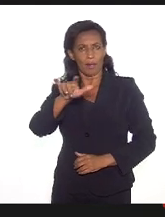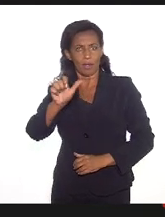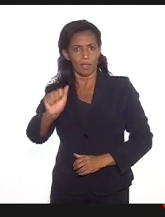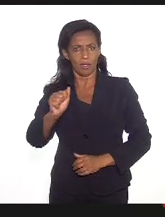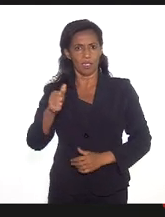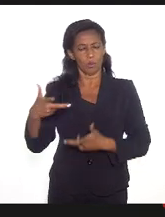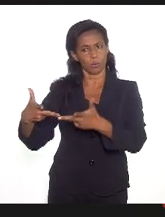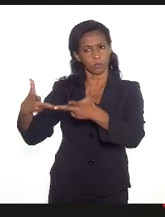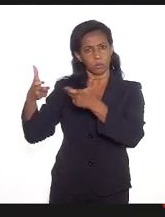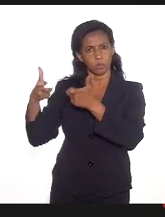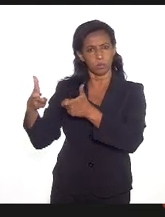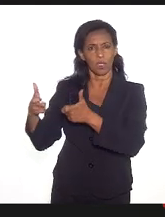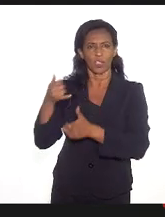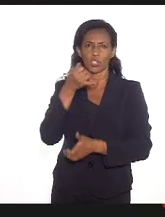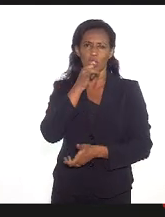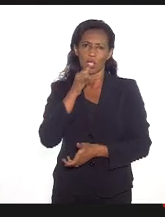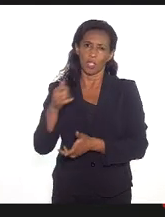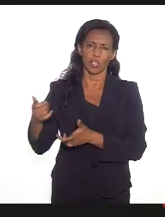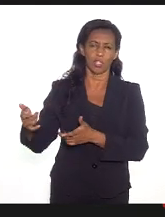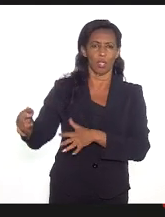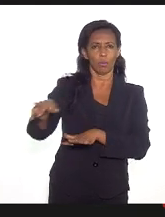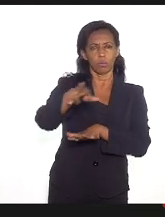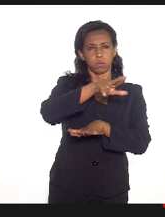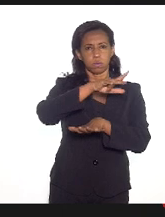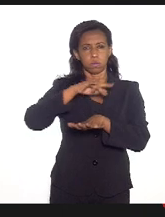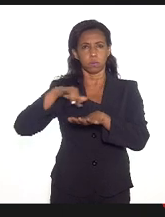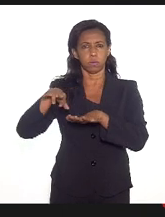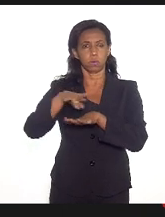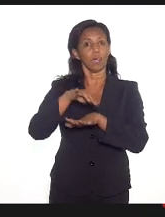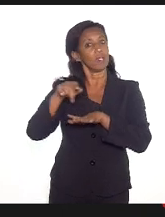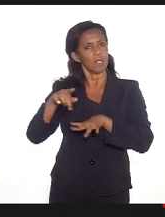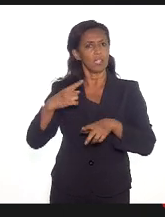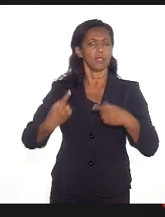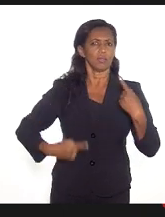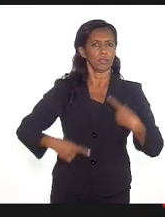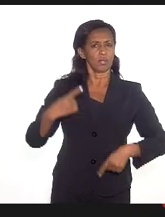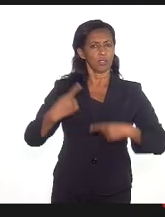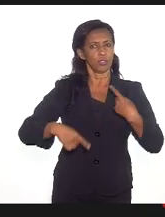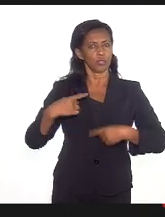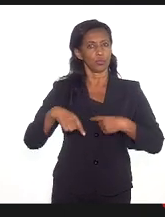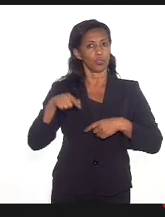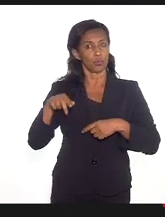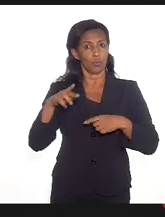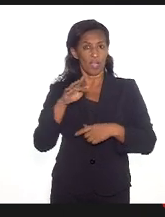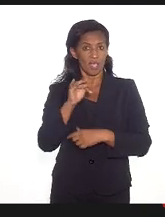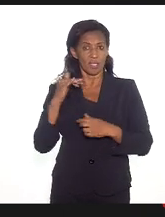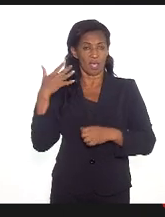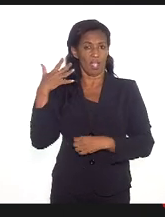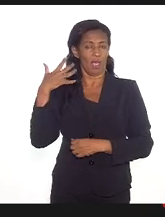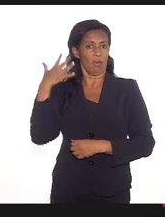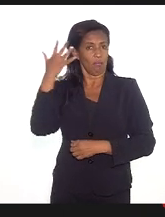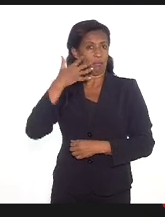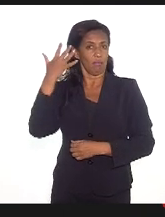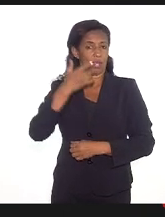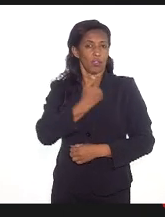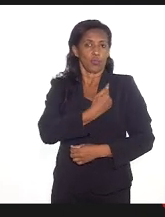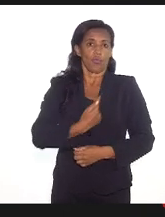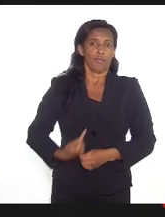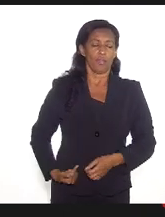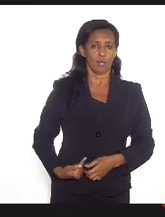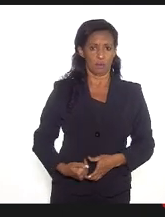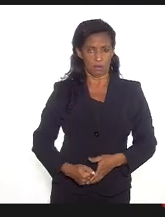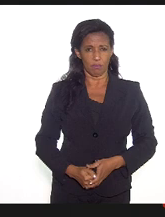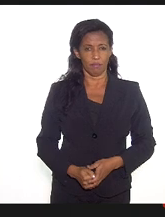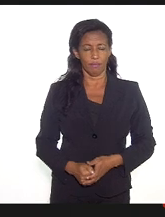dos nossos recursos de energia, eles vão ser discutidos. Esse é o fórum para discutir, o fórum de governança. E,